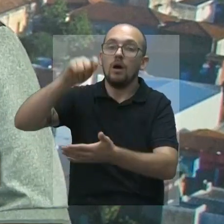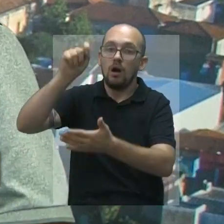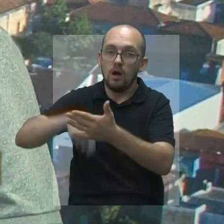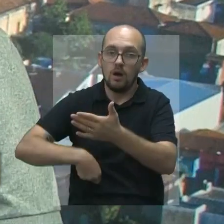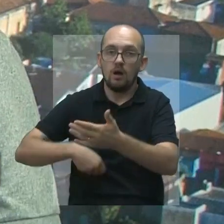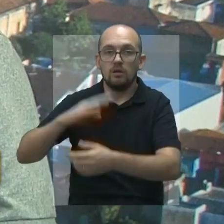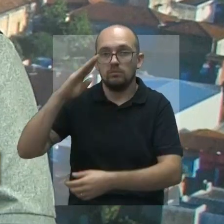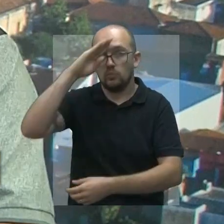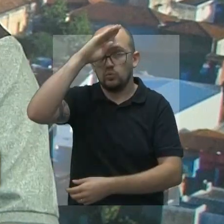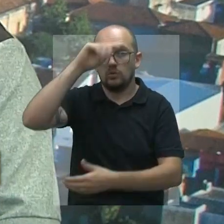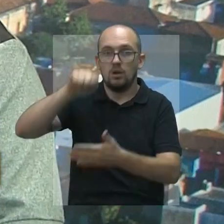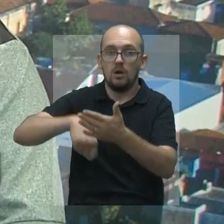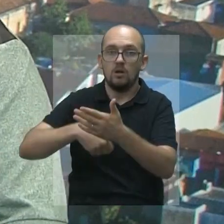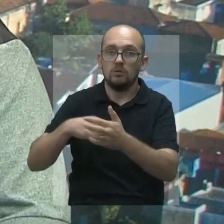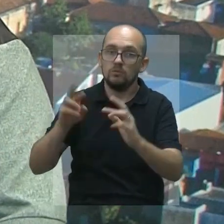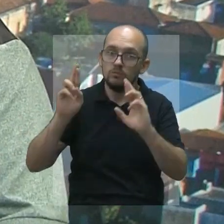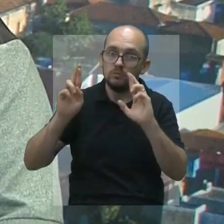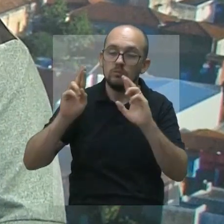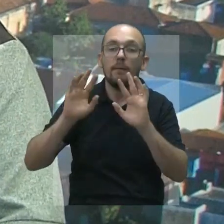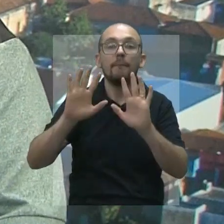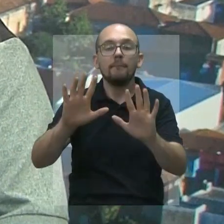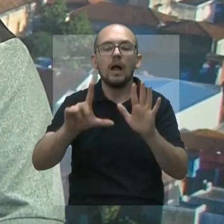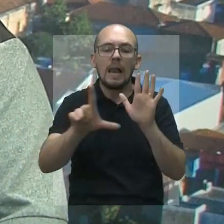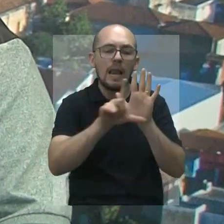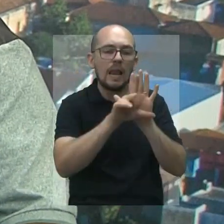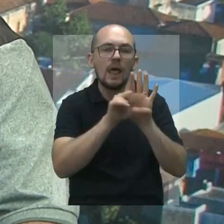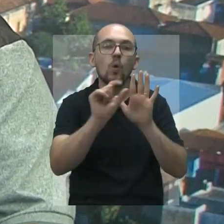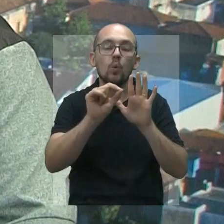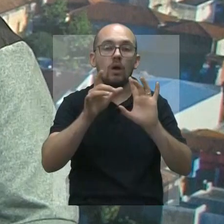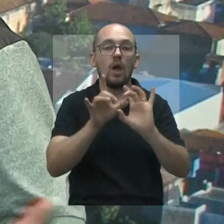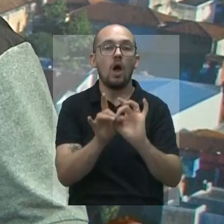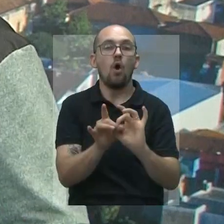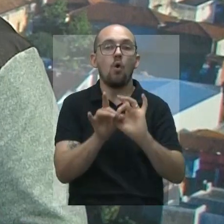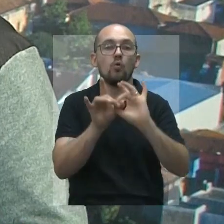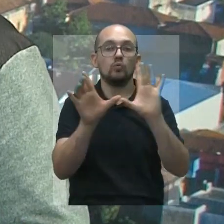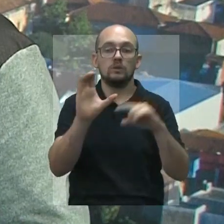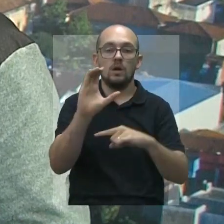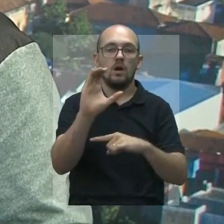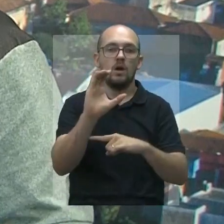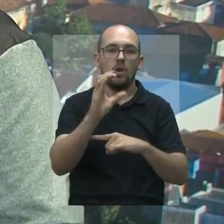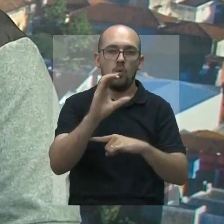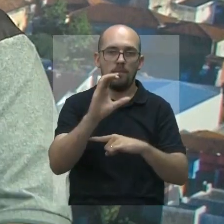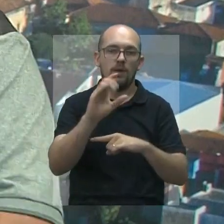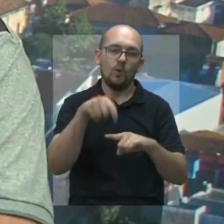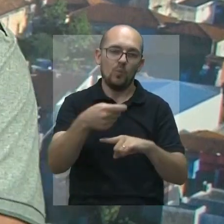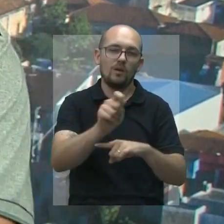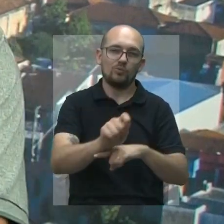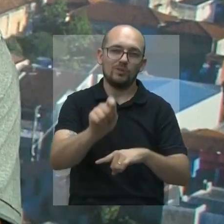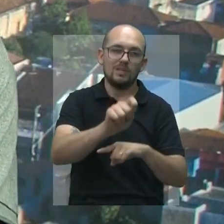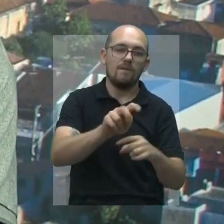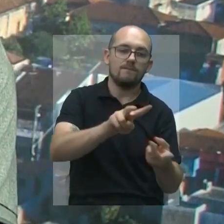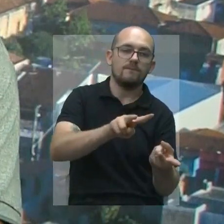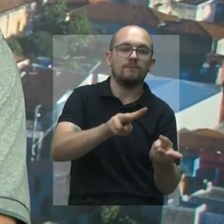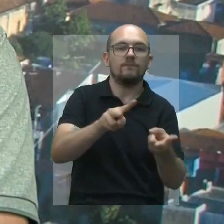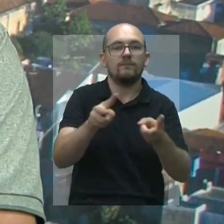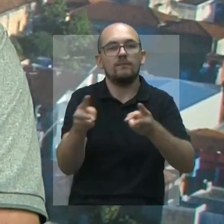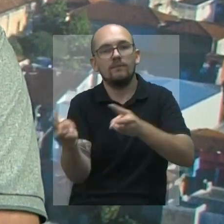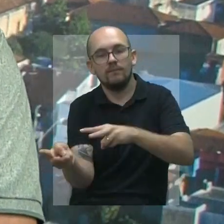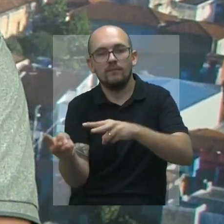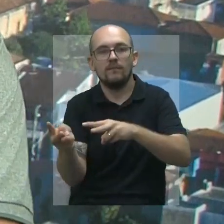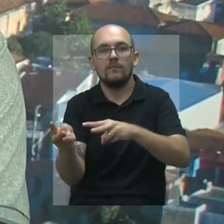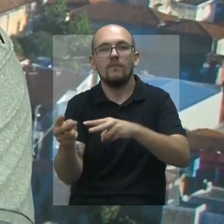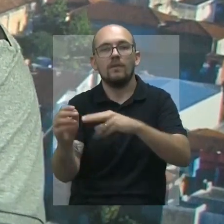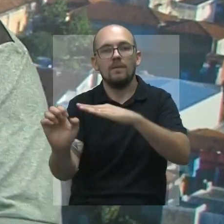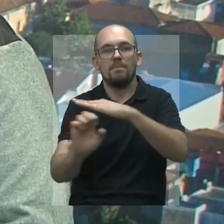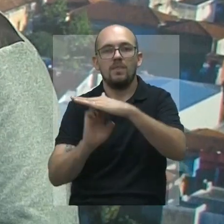O que é esta lei? É a lei que autoriza os clubes, enquanto associação, no caso 15 de Jaú, a migrar para o sistema de clube-empresa, inclusive